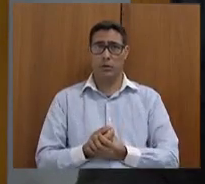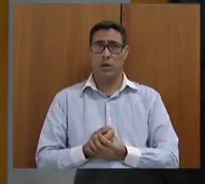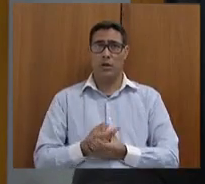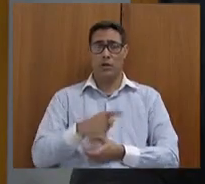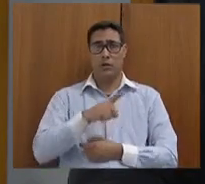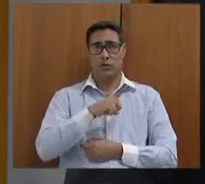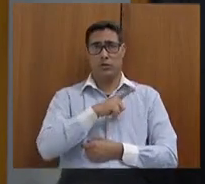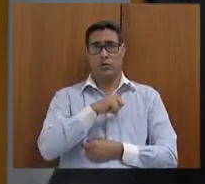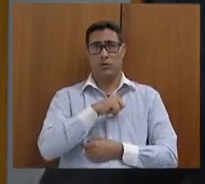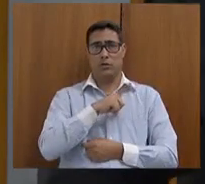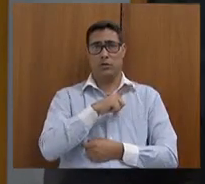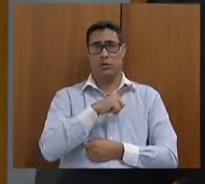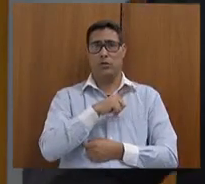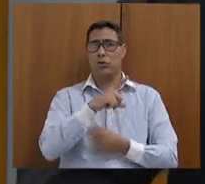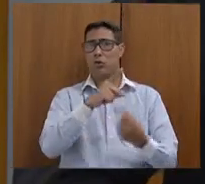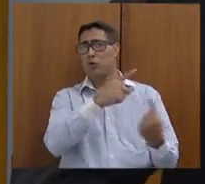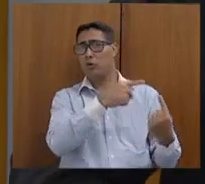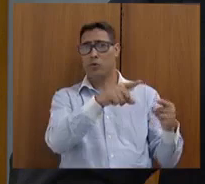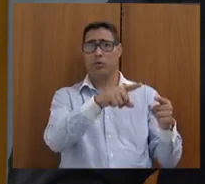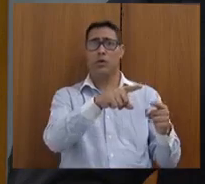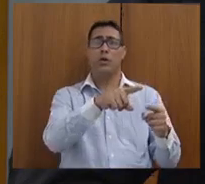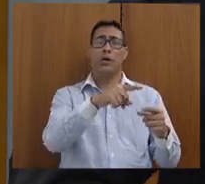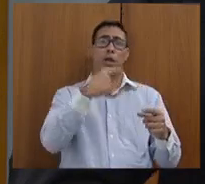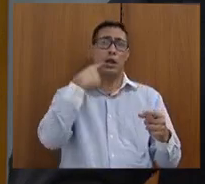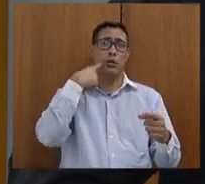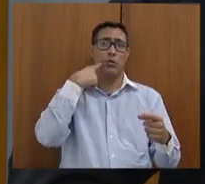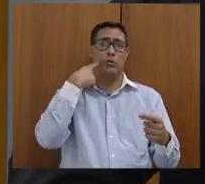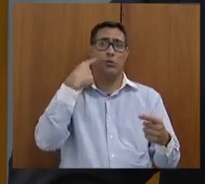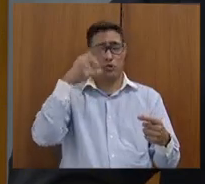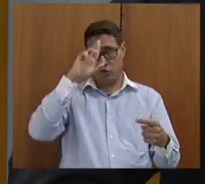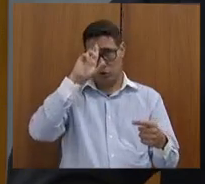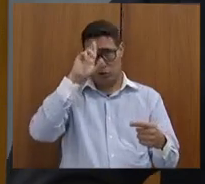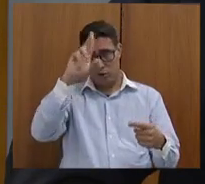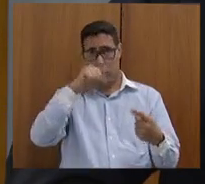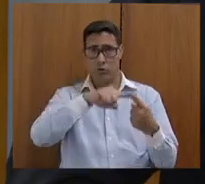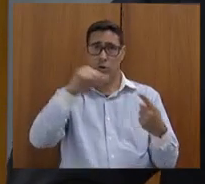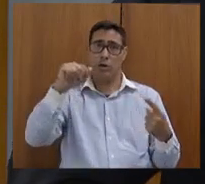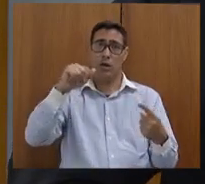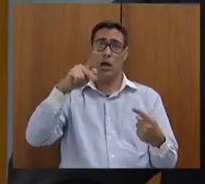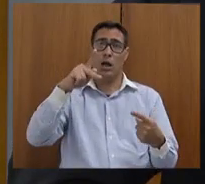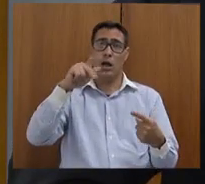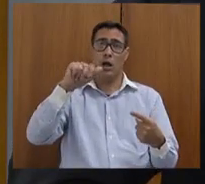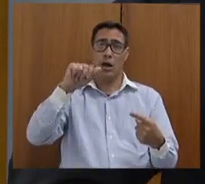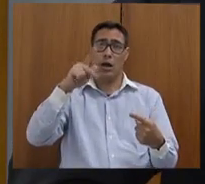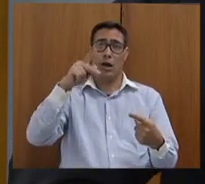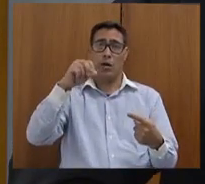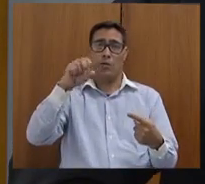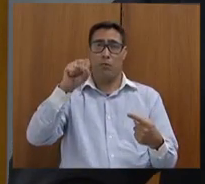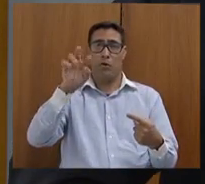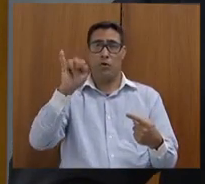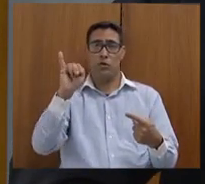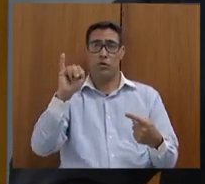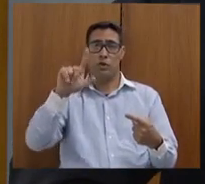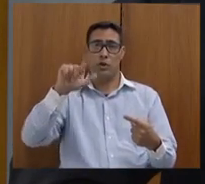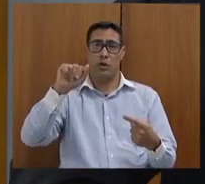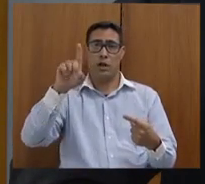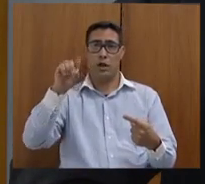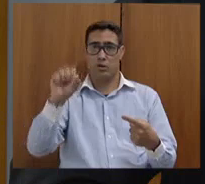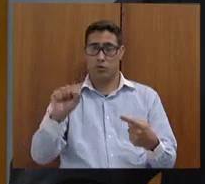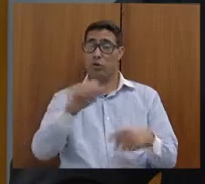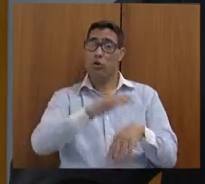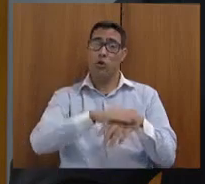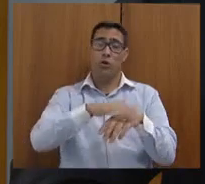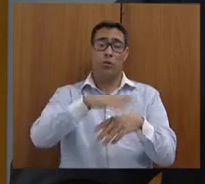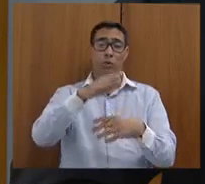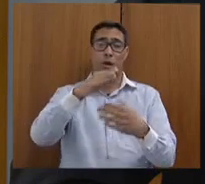sendo feitas contra né os diretores Aposentados apostilados e a gente agradece a sua intervenção memorando foi encaminhado mas